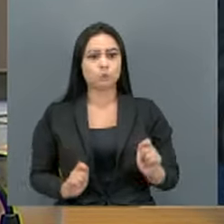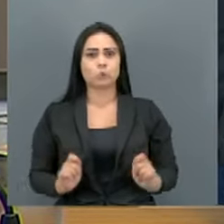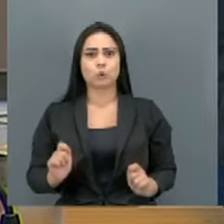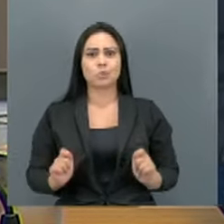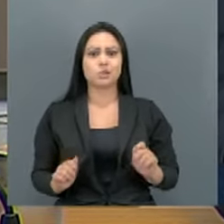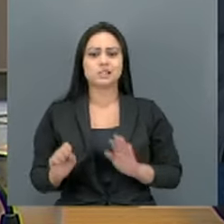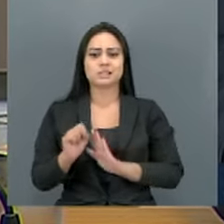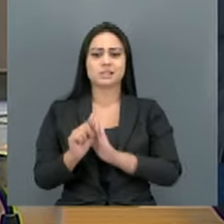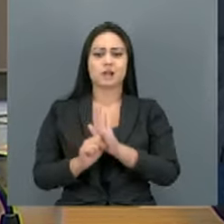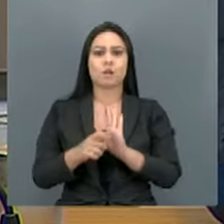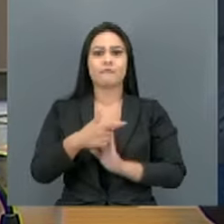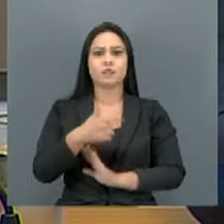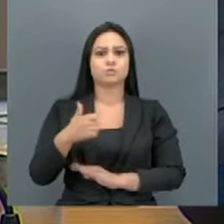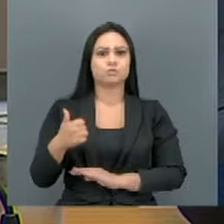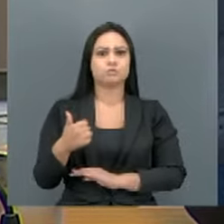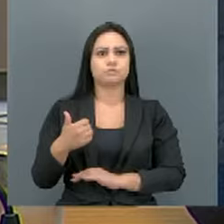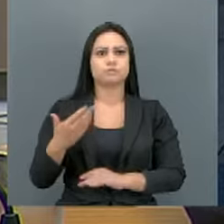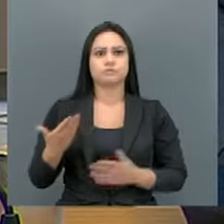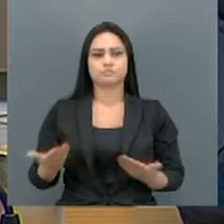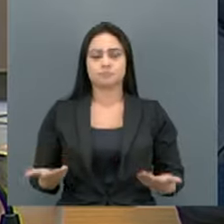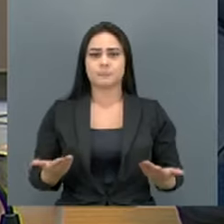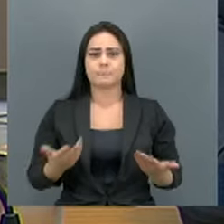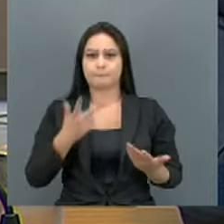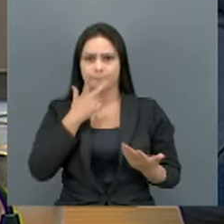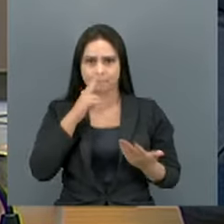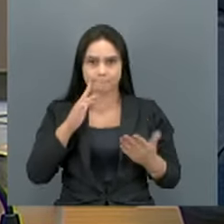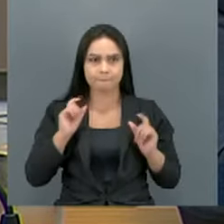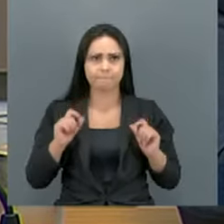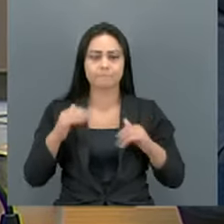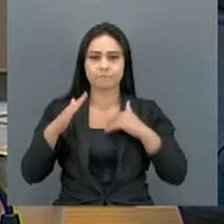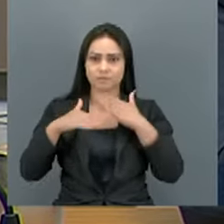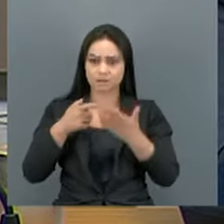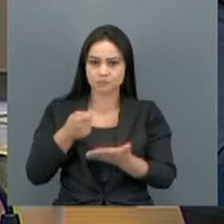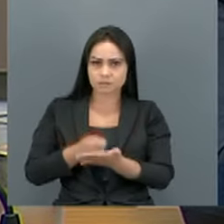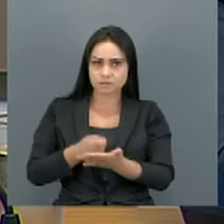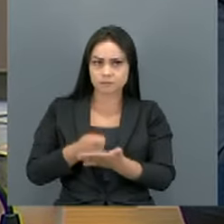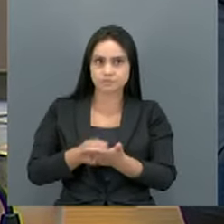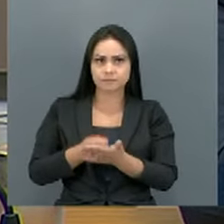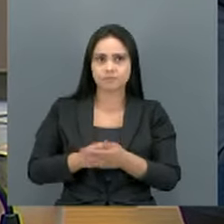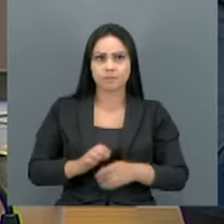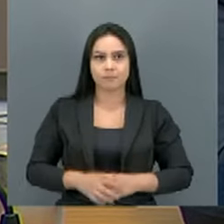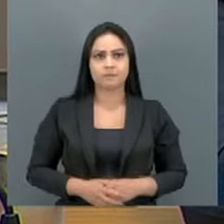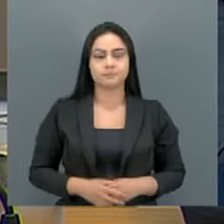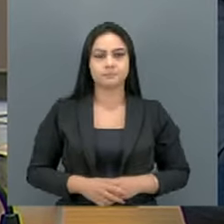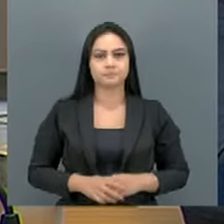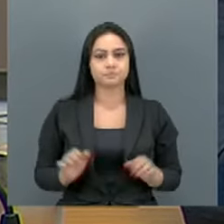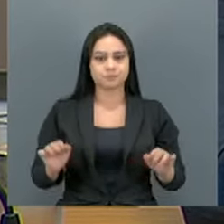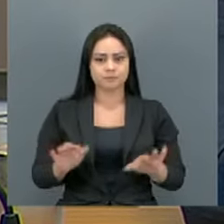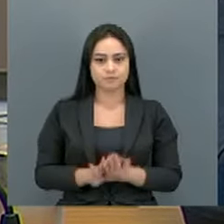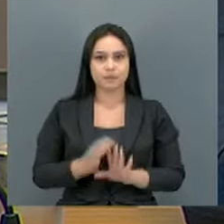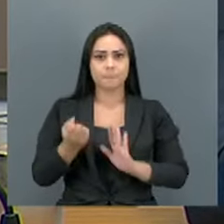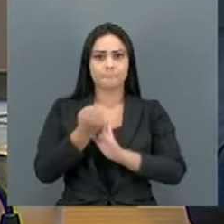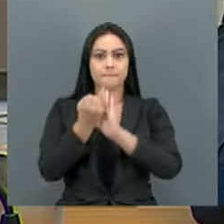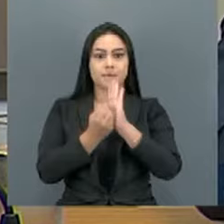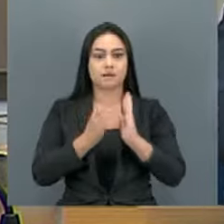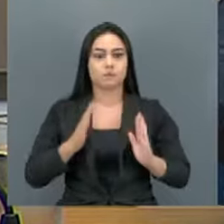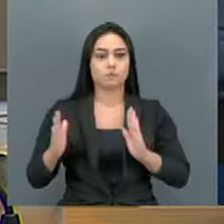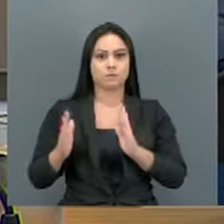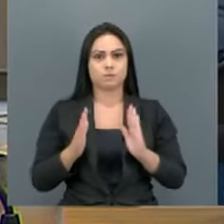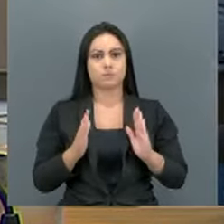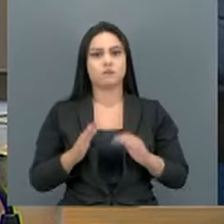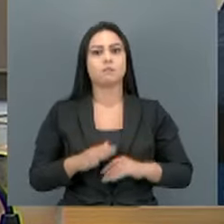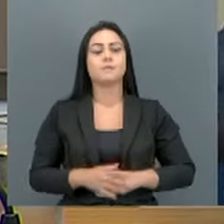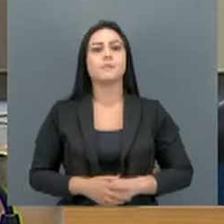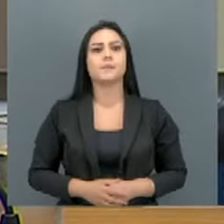século XXI. Então, me parece que quando eles insistem em acabar com o marco temporal, e